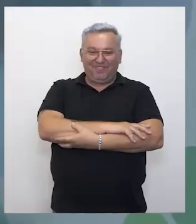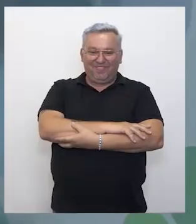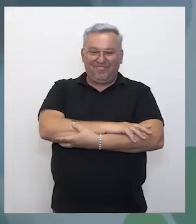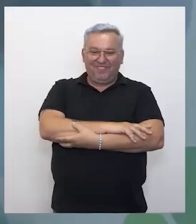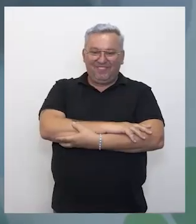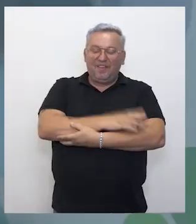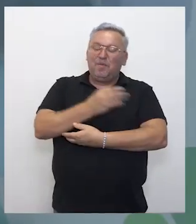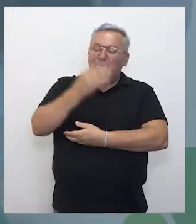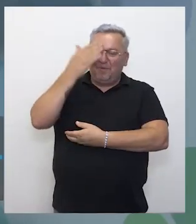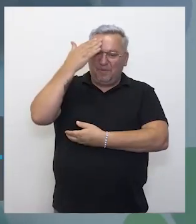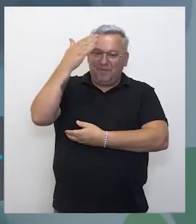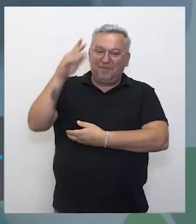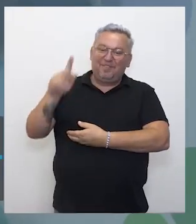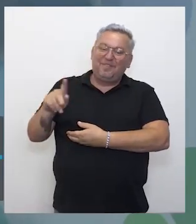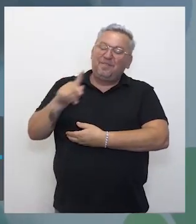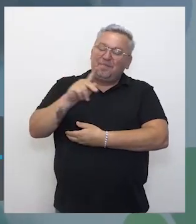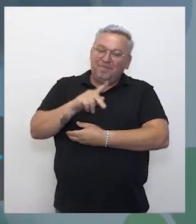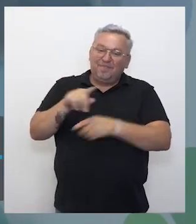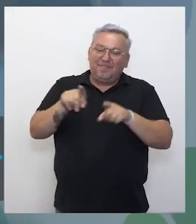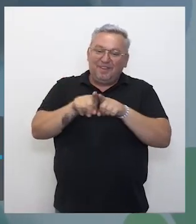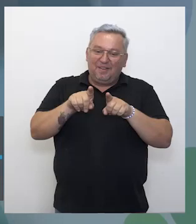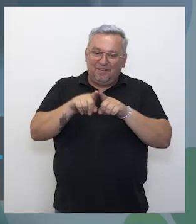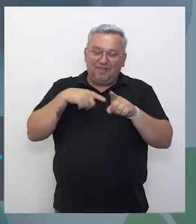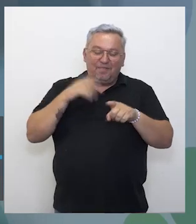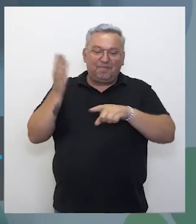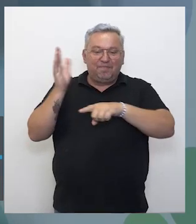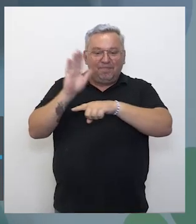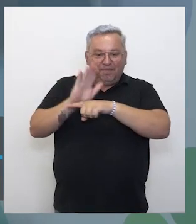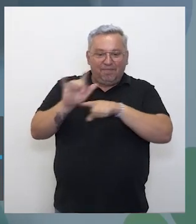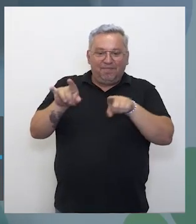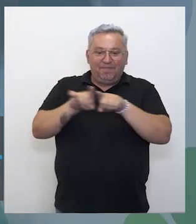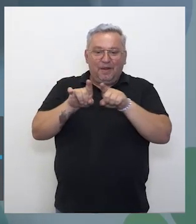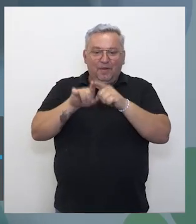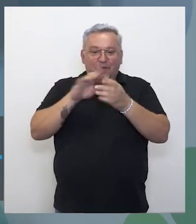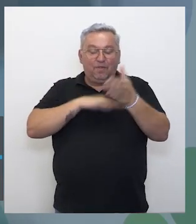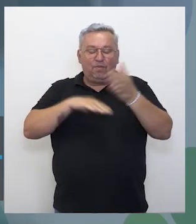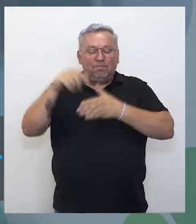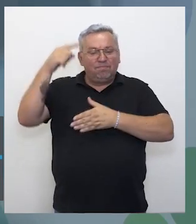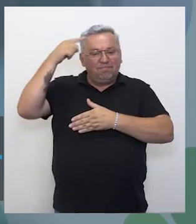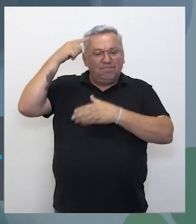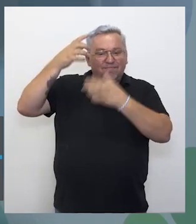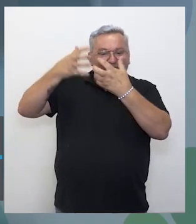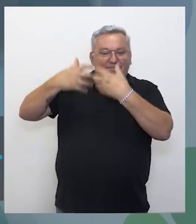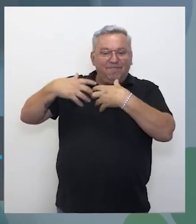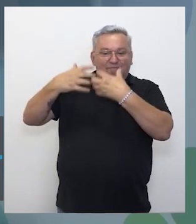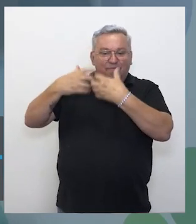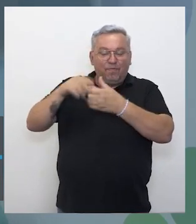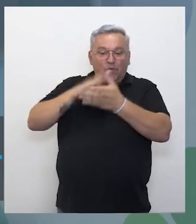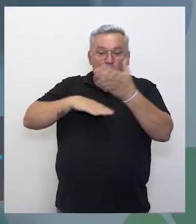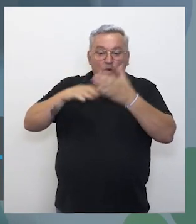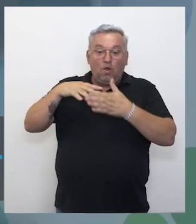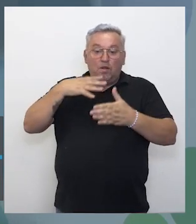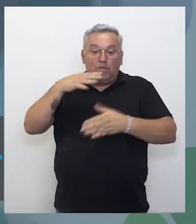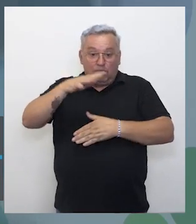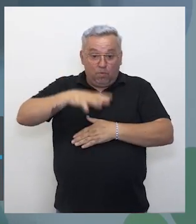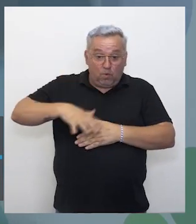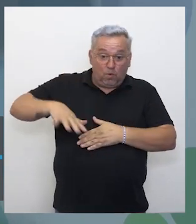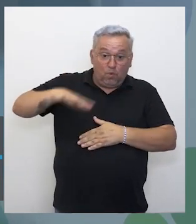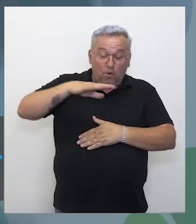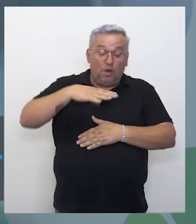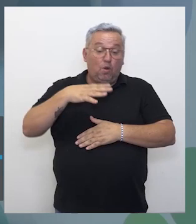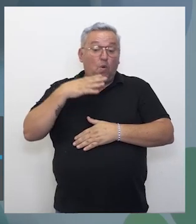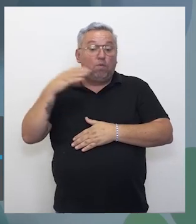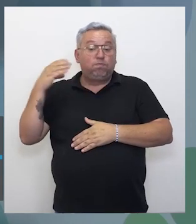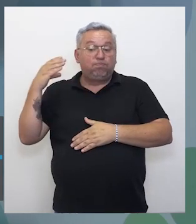Muitíssimo obrigada, professores, aqui pelas contribuições sobre essa reflexão sobre senso comum e conhecimento